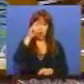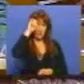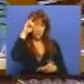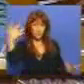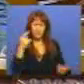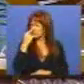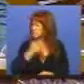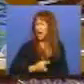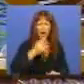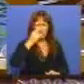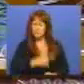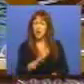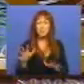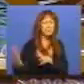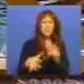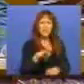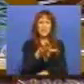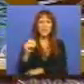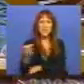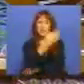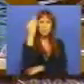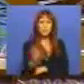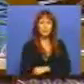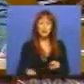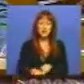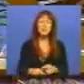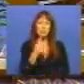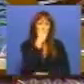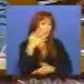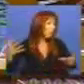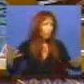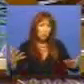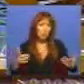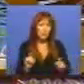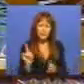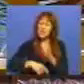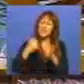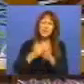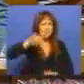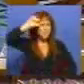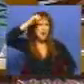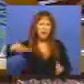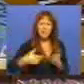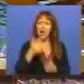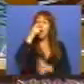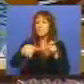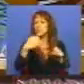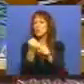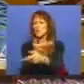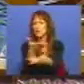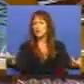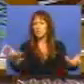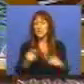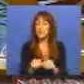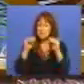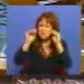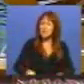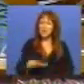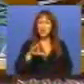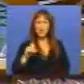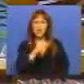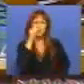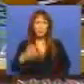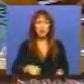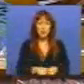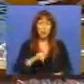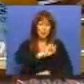falharam em cerca de 10%, curiosamente sempre em prejuízo aos trabalhadores. São menos de 10%